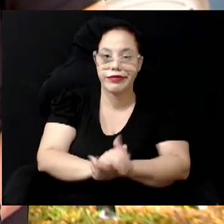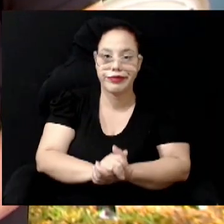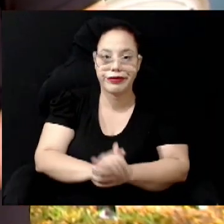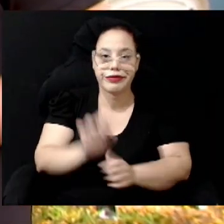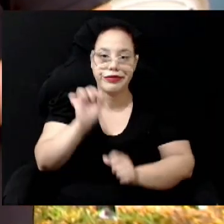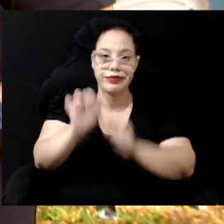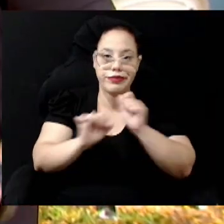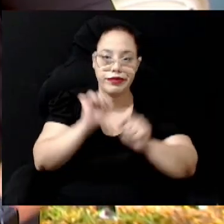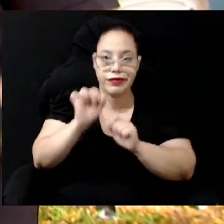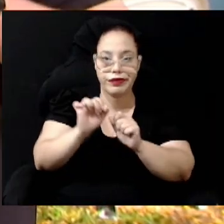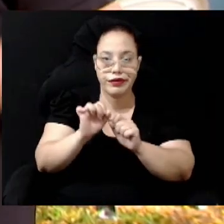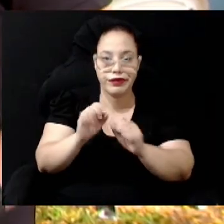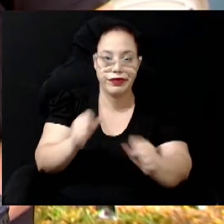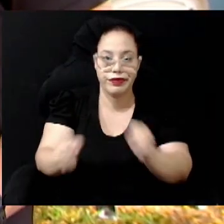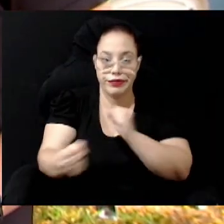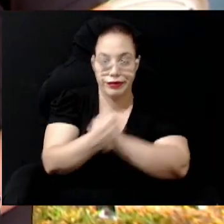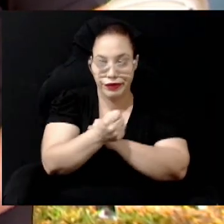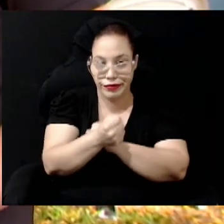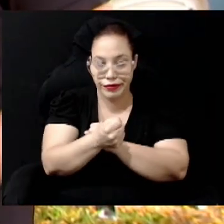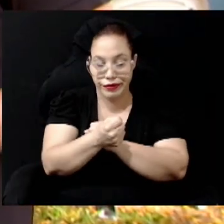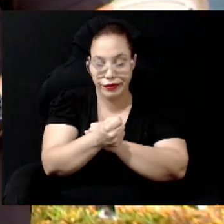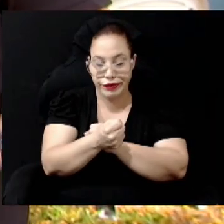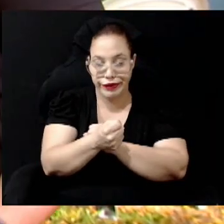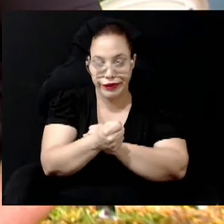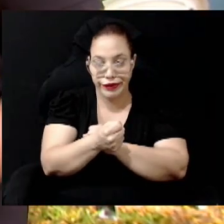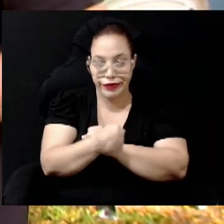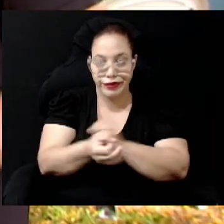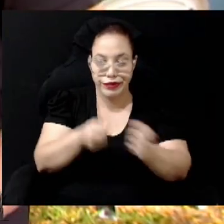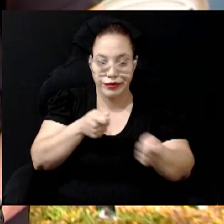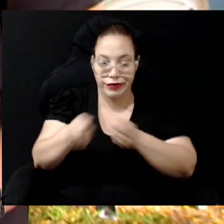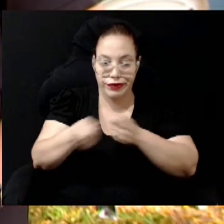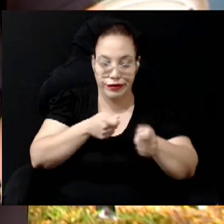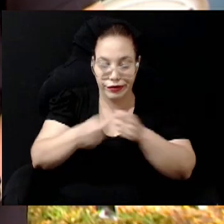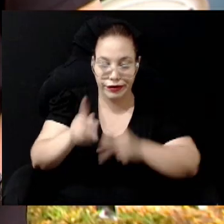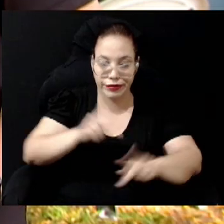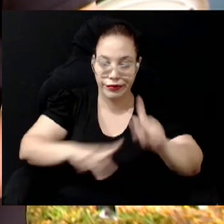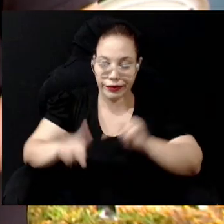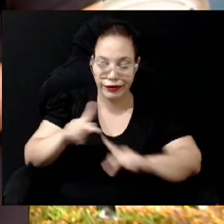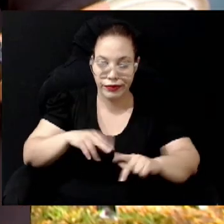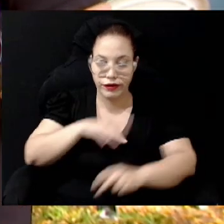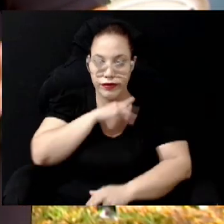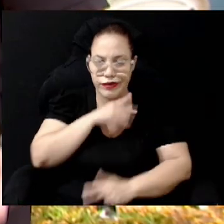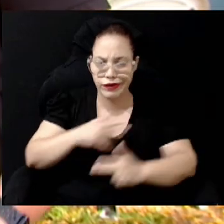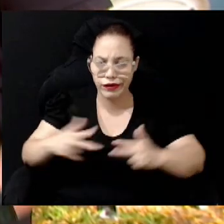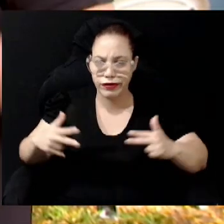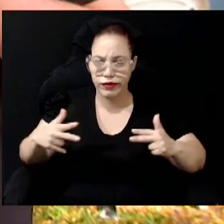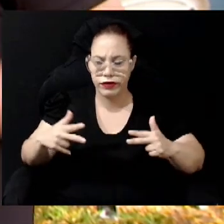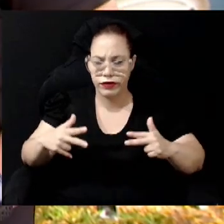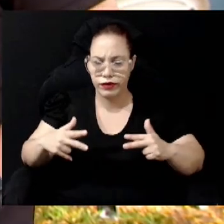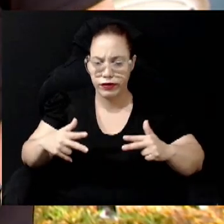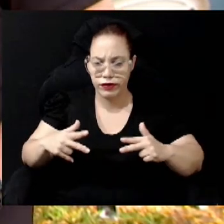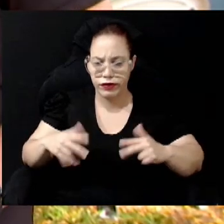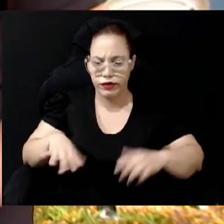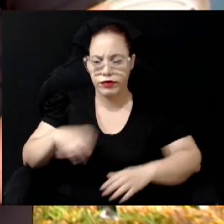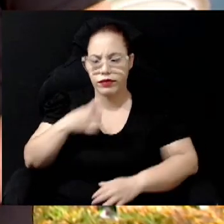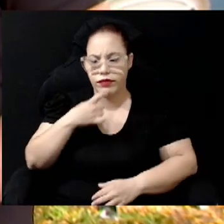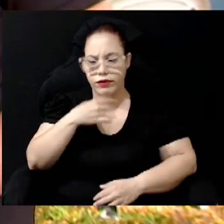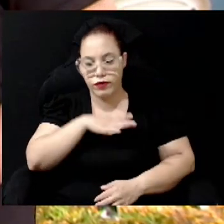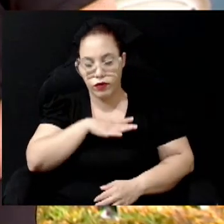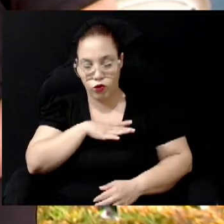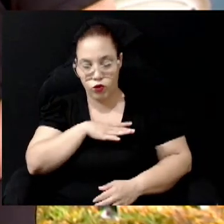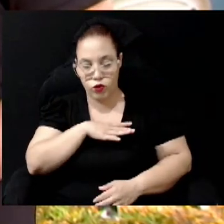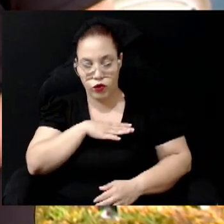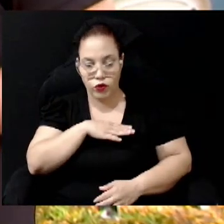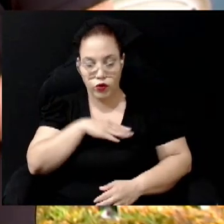de Proteção, Defesa e Controle das Populações de Animais Domésticos do município de Campinas, aqui na cidade